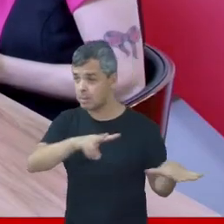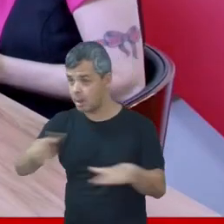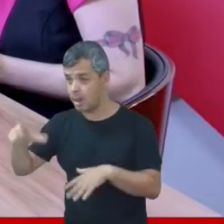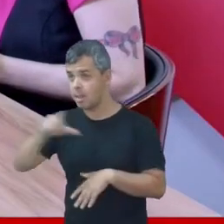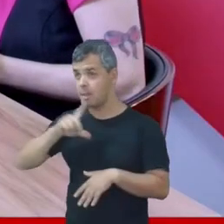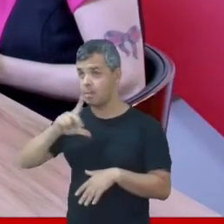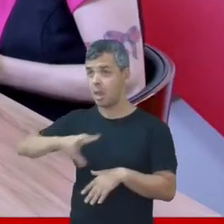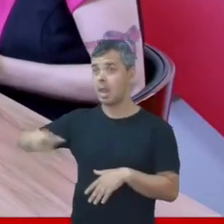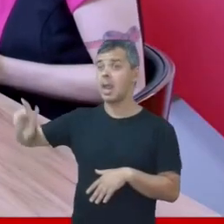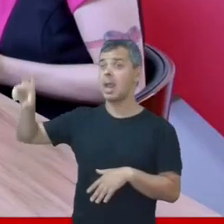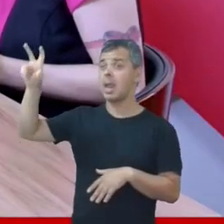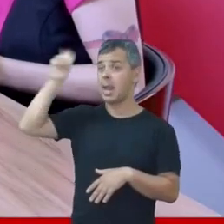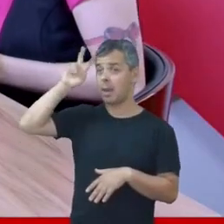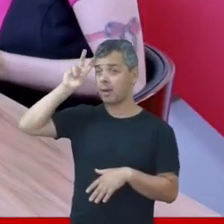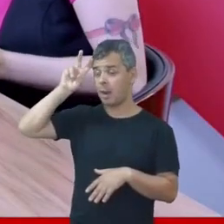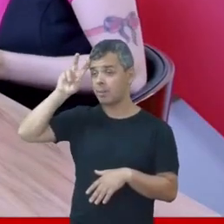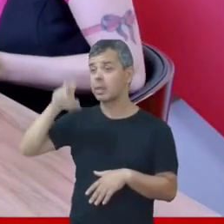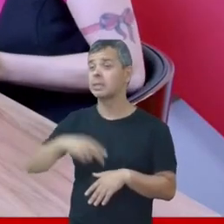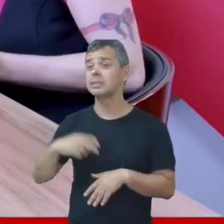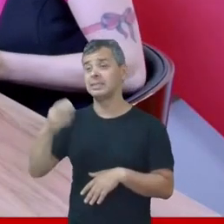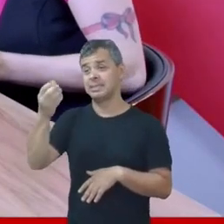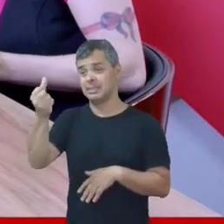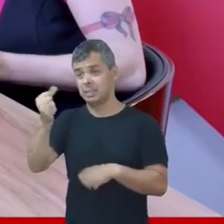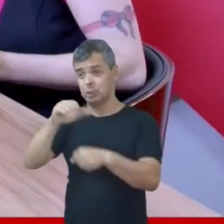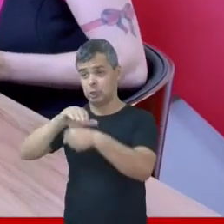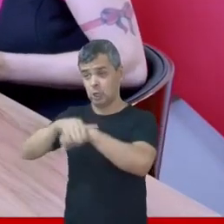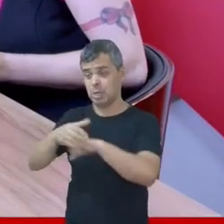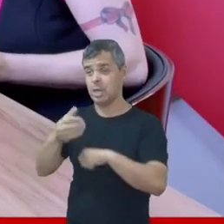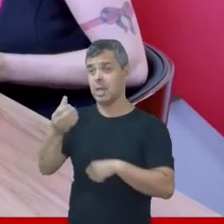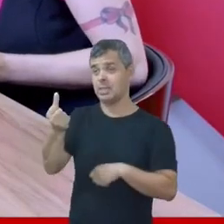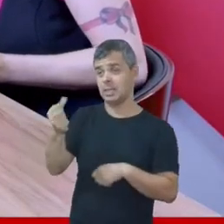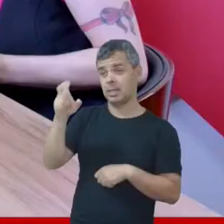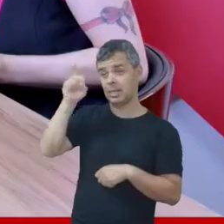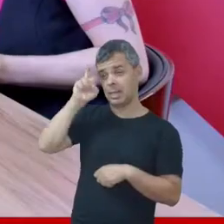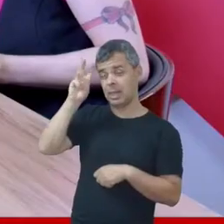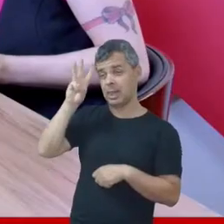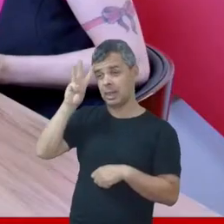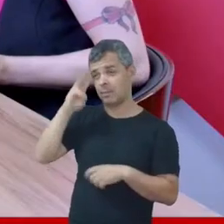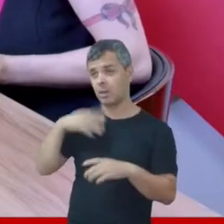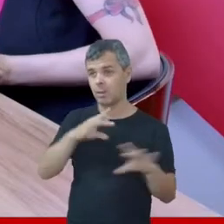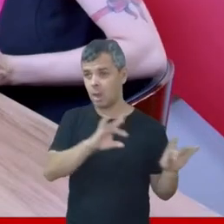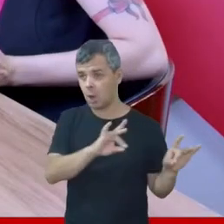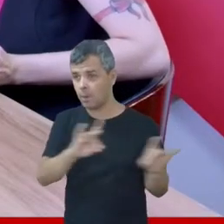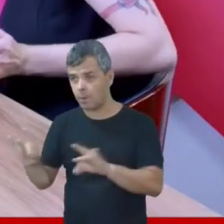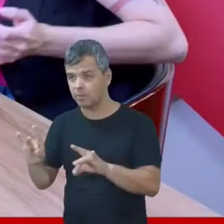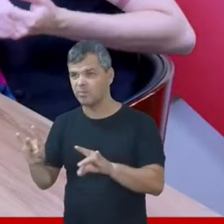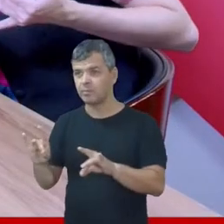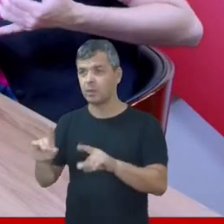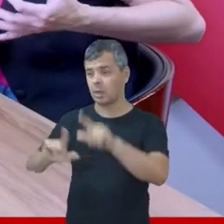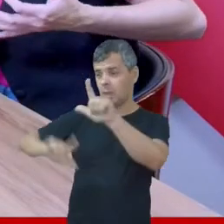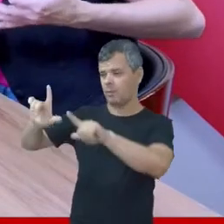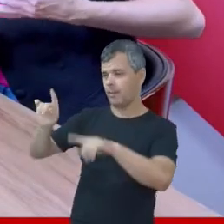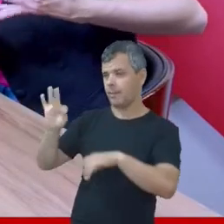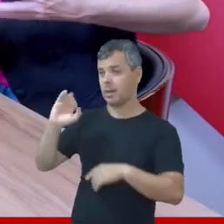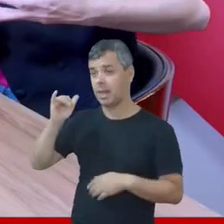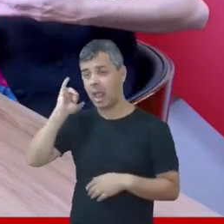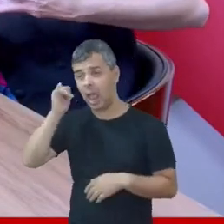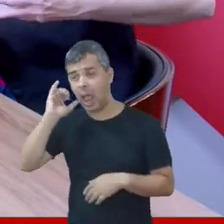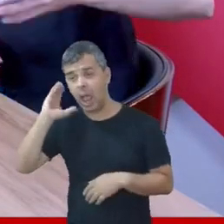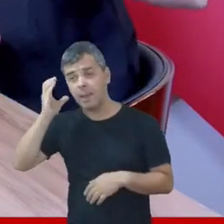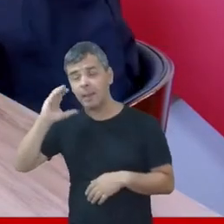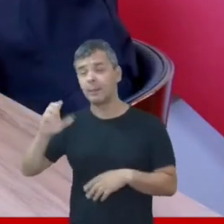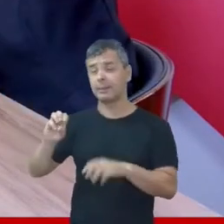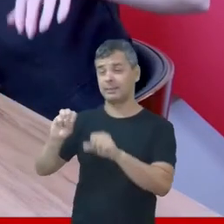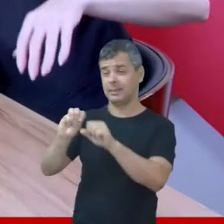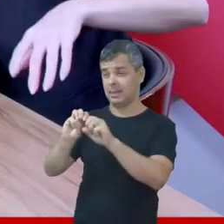mais. Quinta-feira, 18 horas. Terça-feira, 18 horas. Exato! Continuem com a gente, ligados aqui na programação da TV PT, da Rádio PT, do